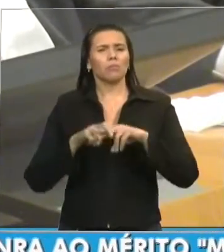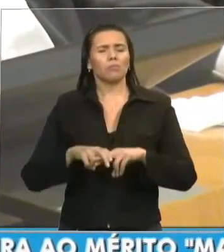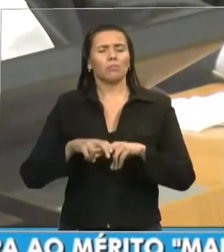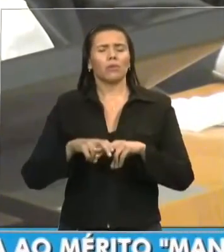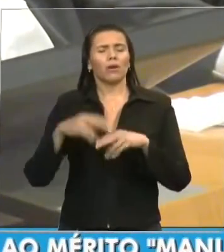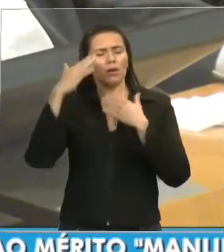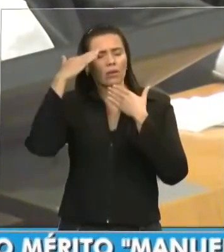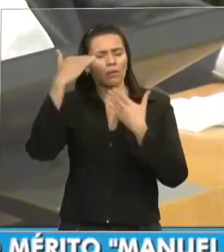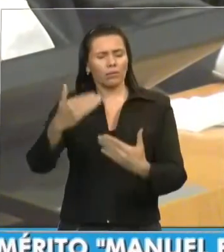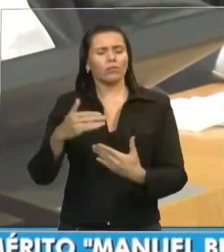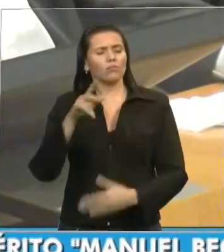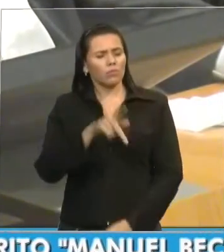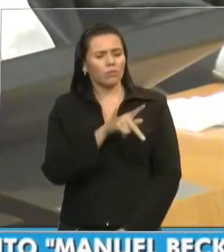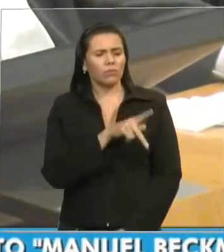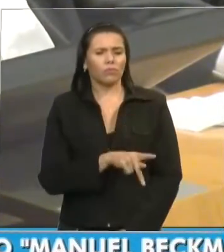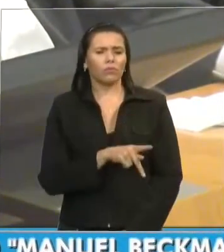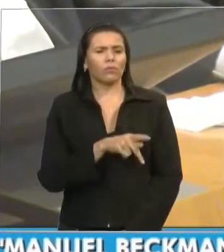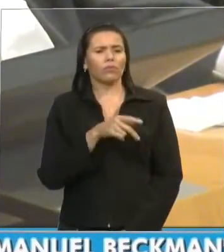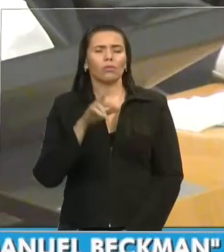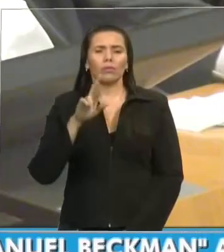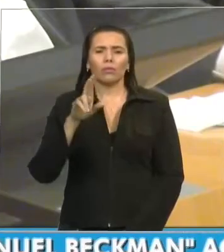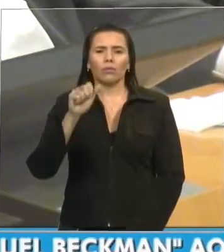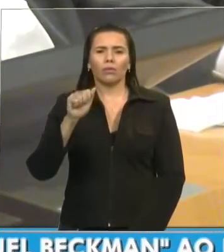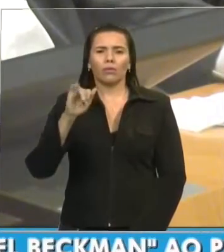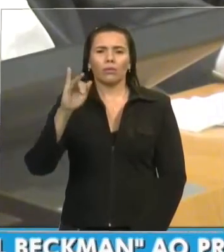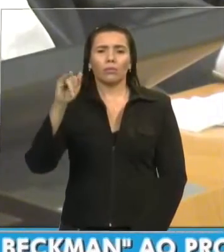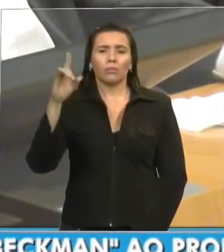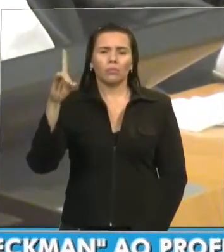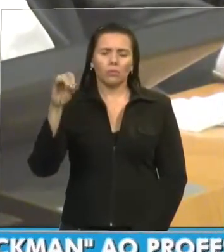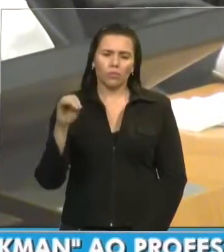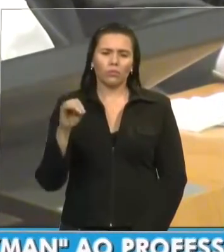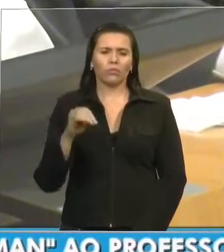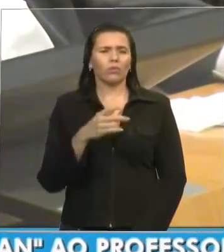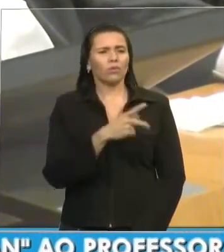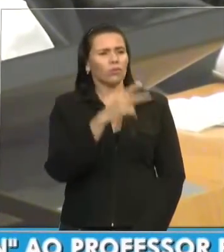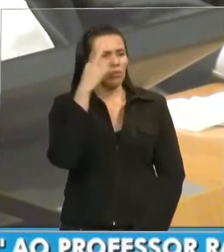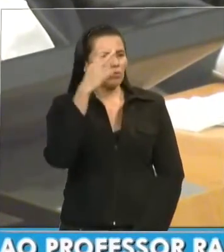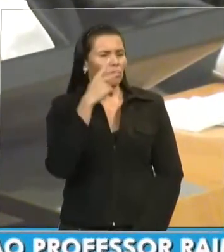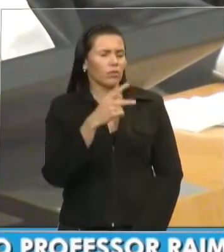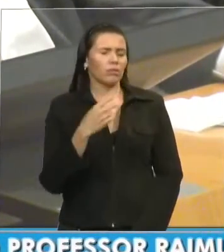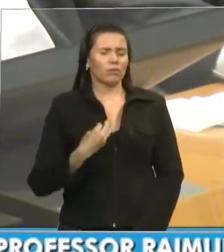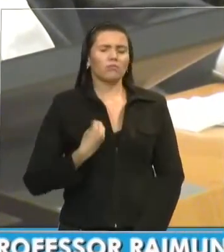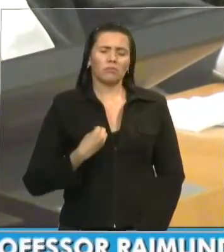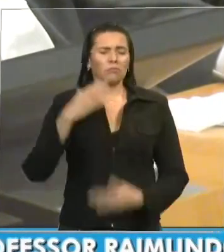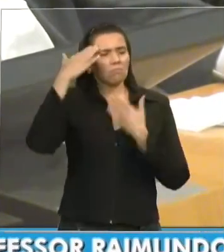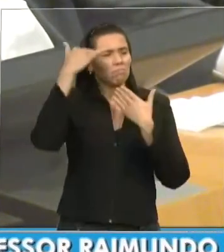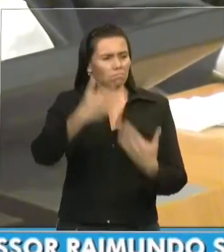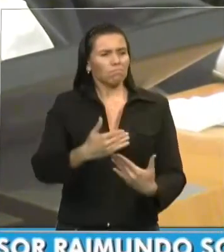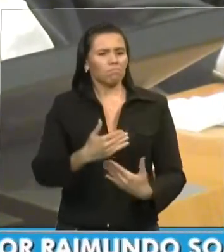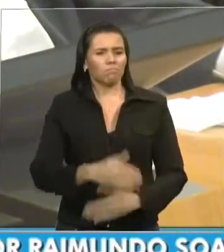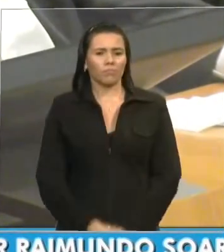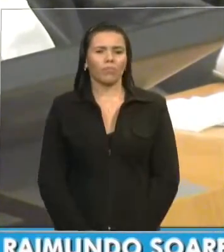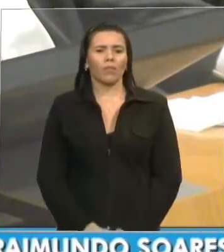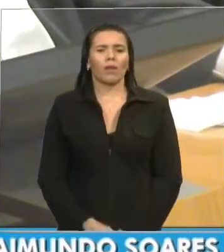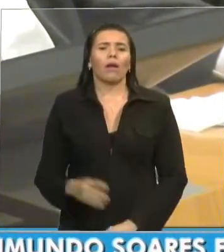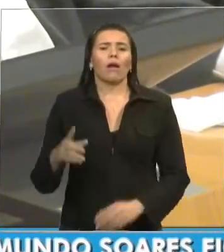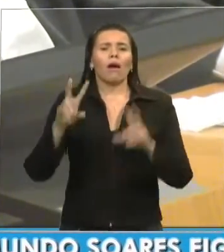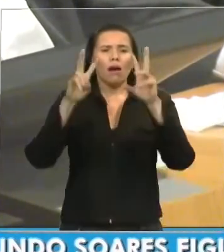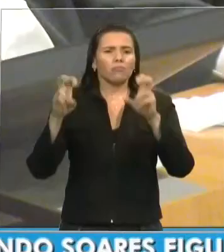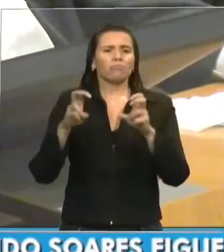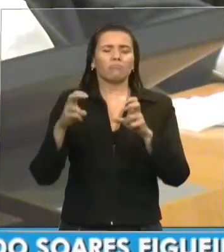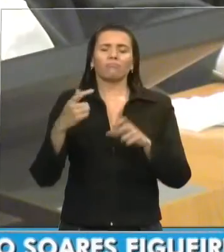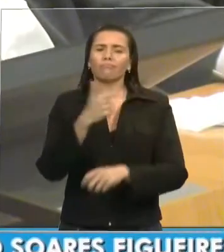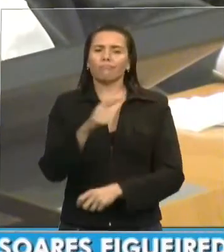senhor professor Raimundo Soares Figueiredo. Não havendo mais nada a tratar, declaro